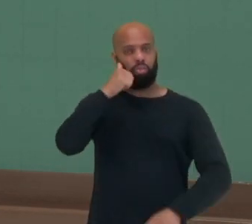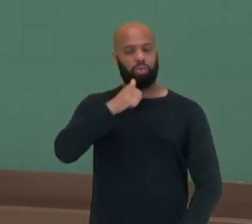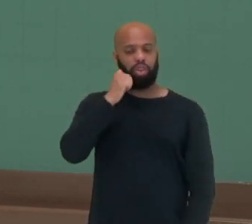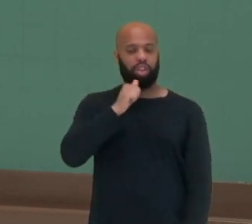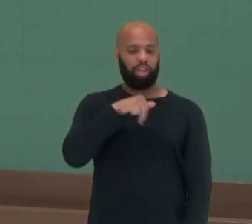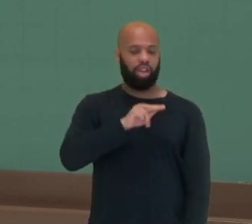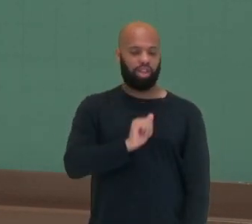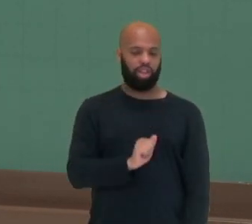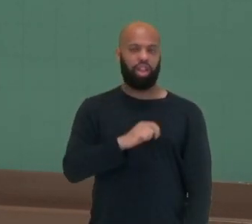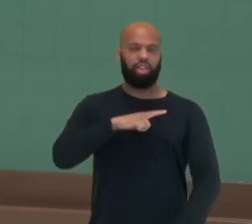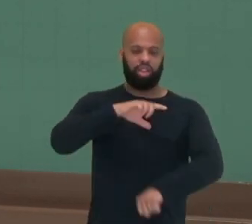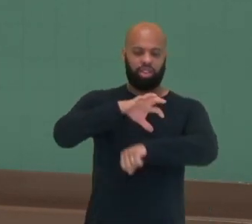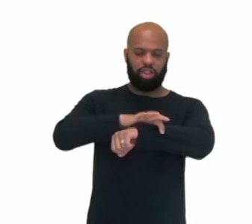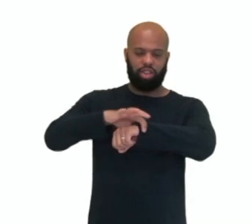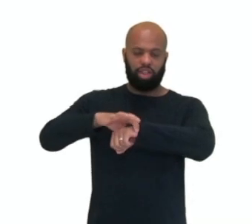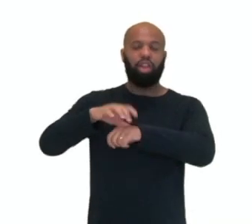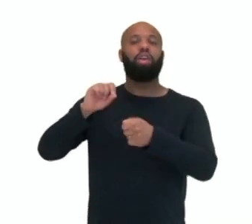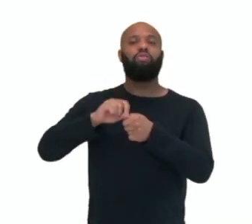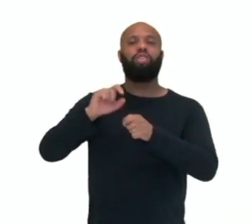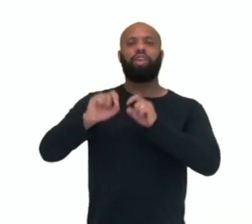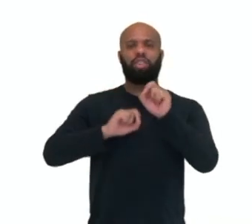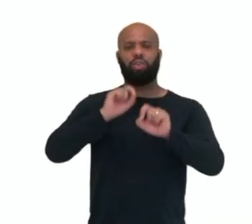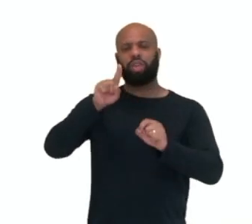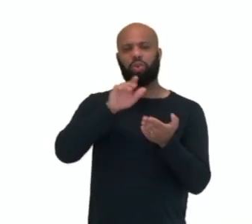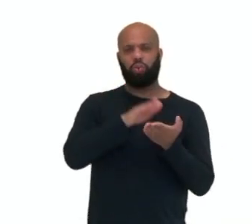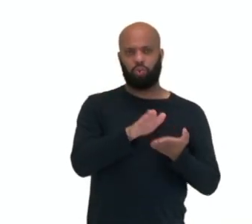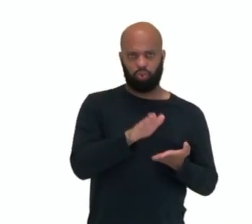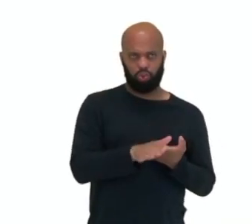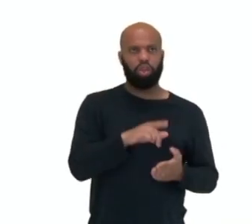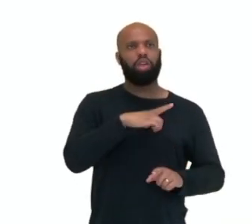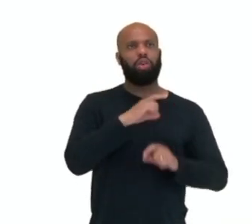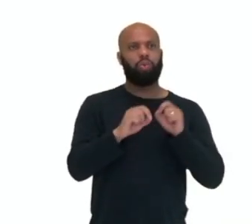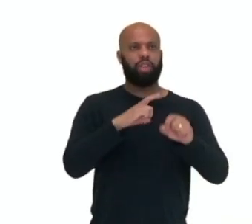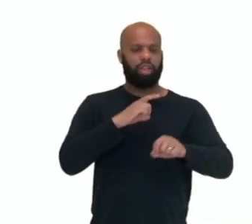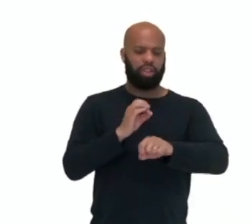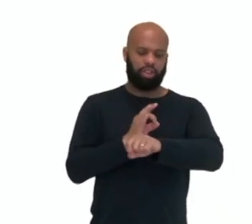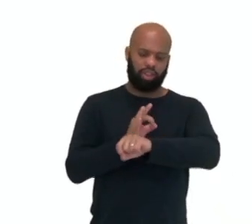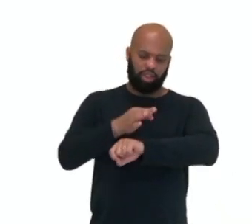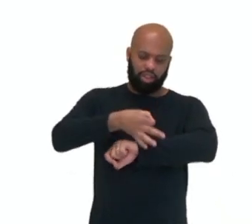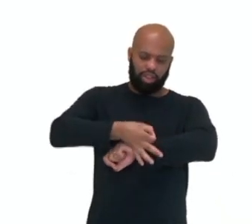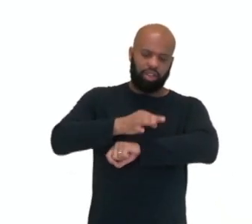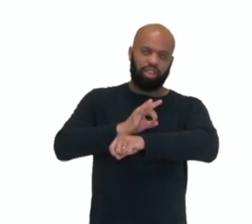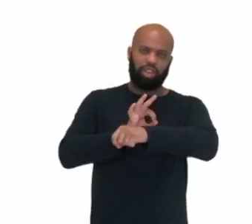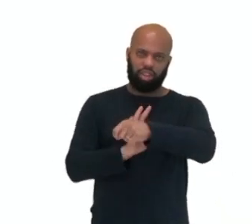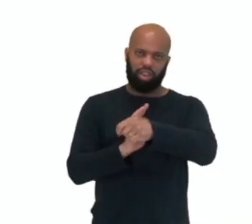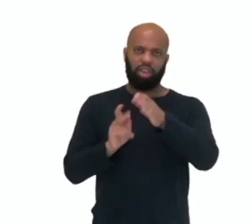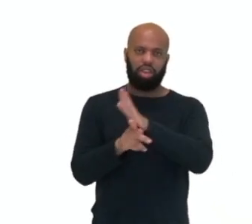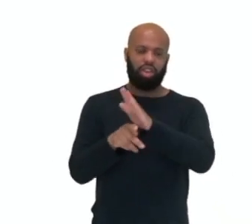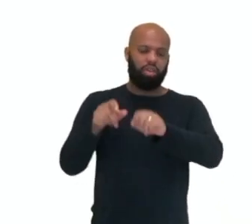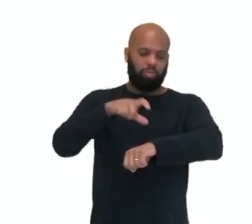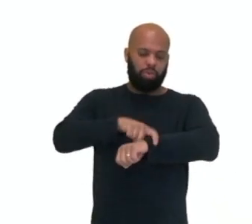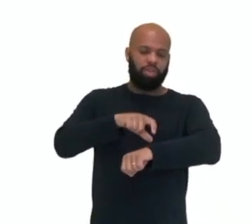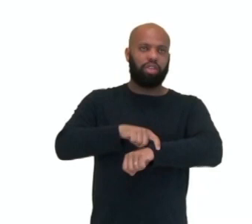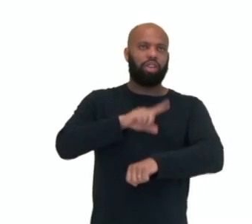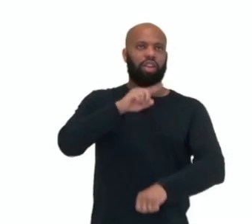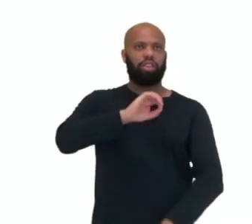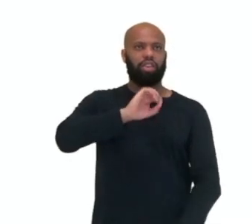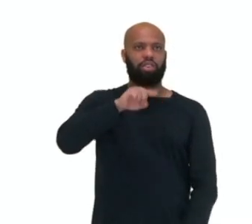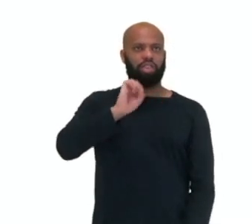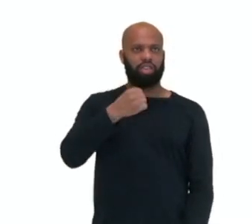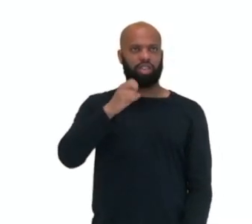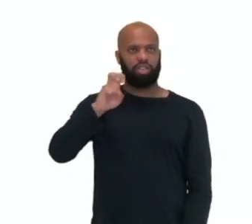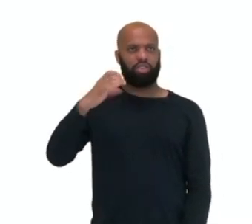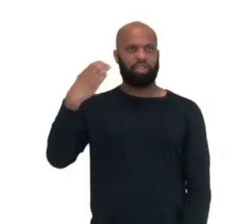As pulseiras que a Ana produz têm os seguintes custos. As miçangas das pulseiras que custam 85 centavos,